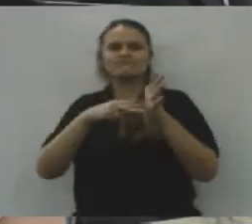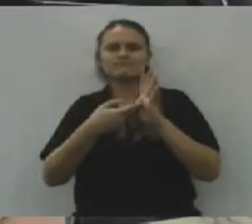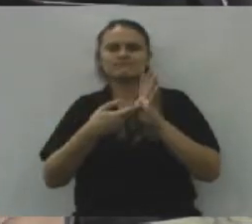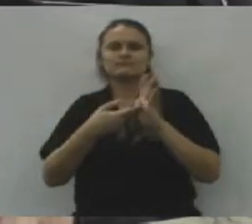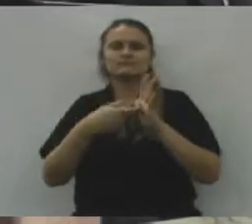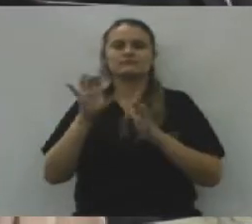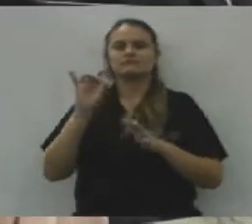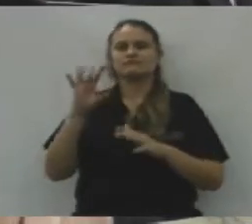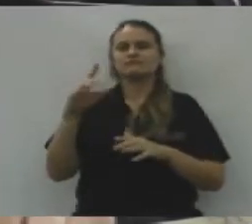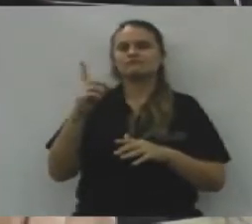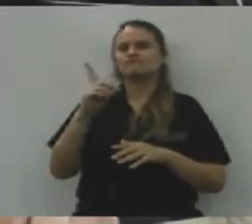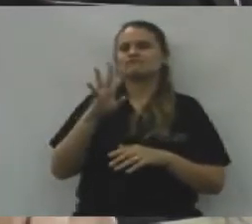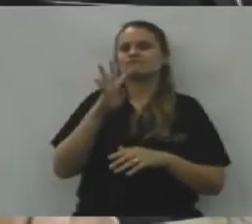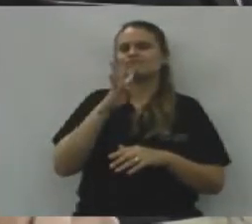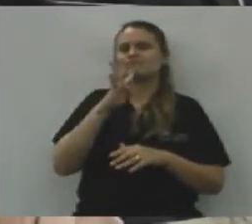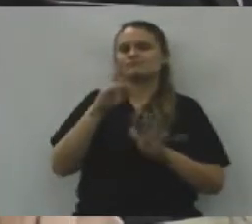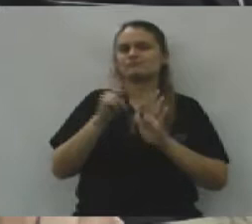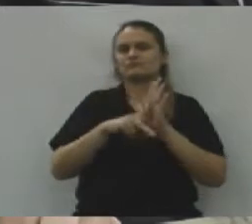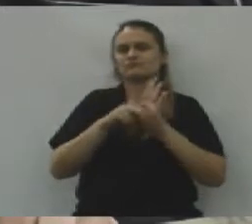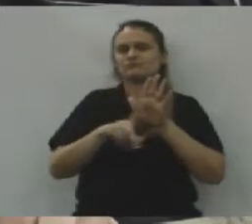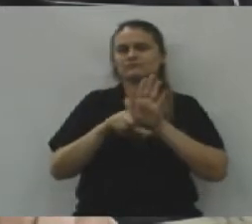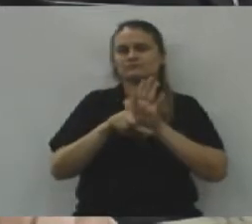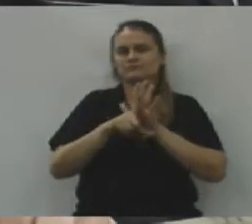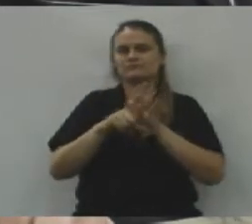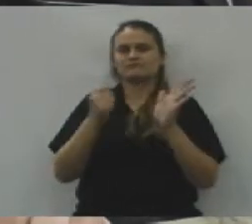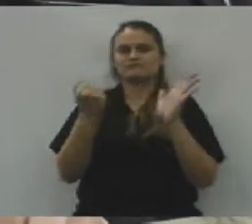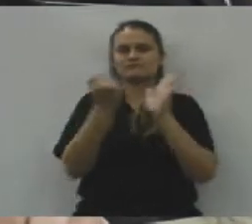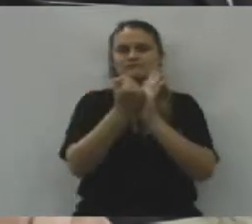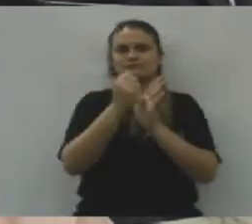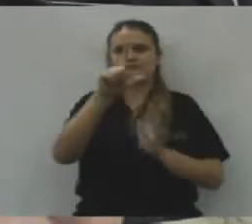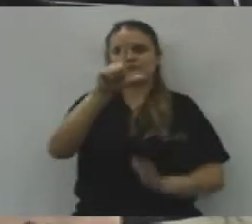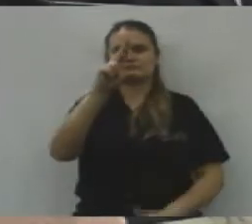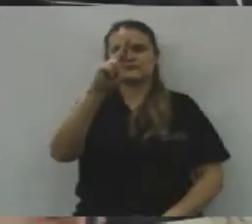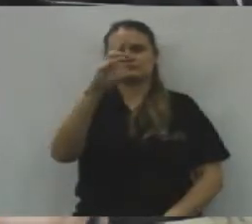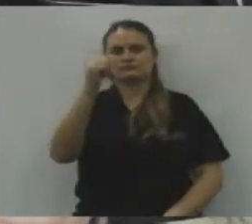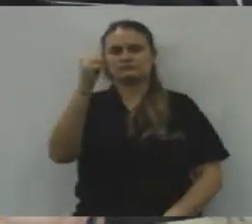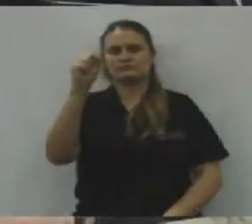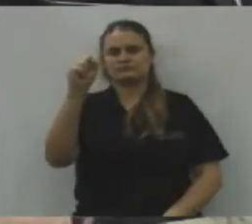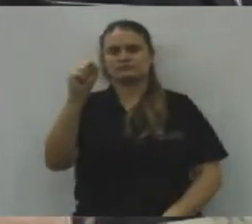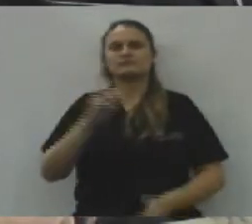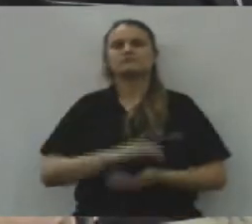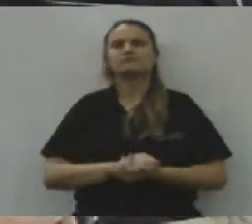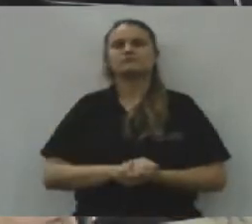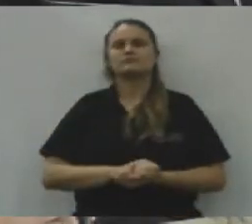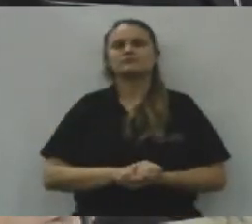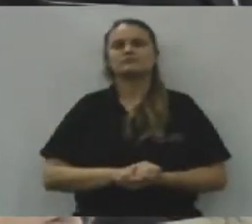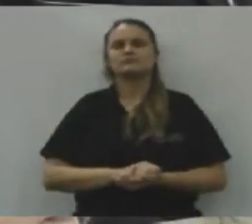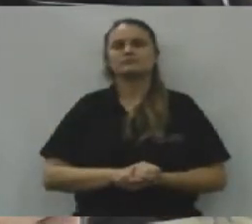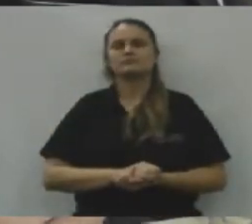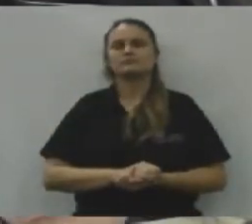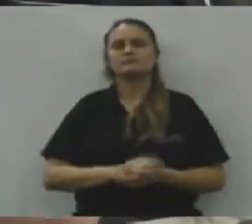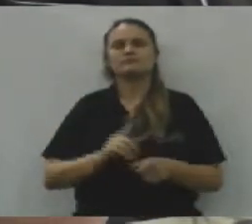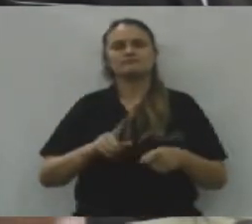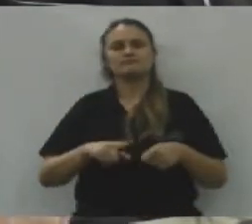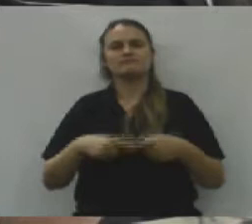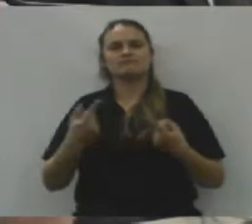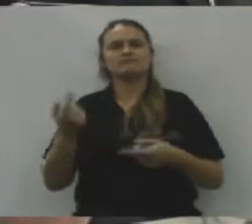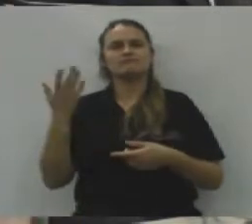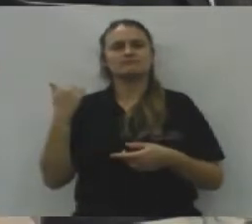Eu só não tinha conhecimento desse projeto, né, o selo Lucas Begali ali, mas eu estava,